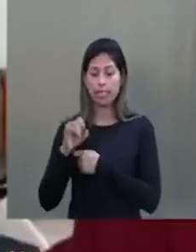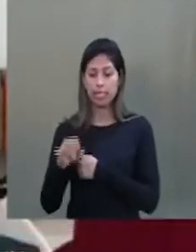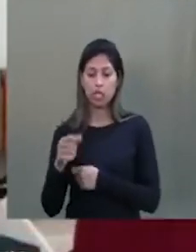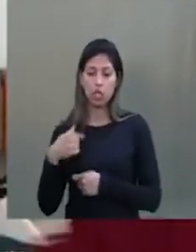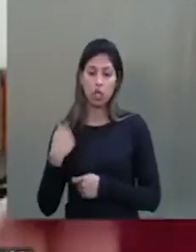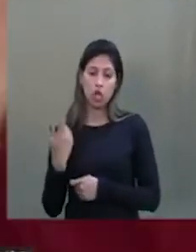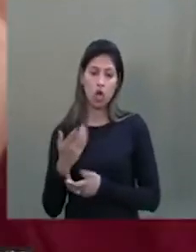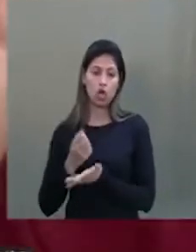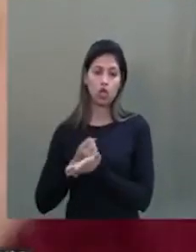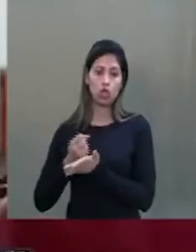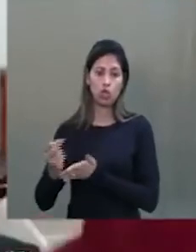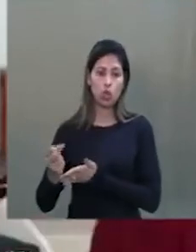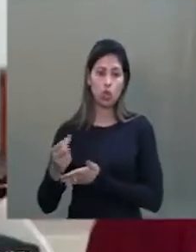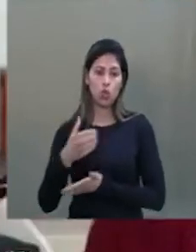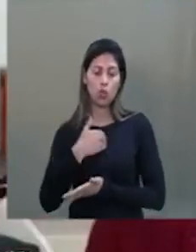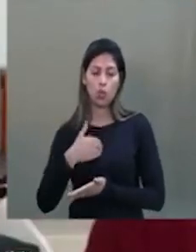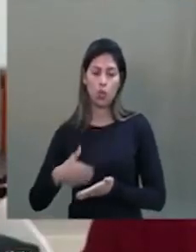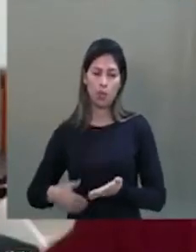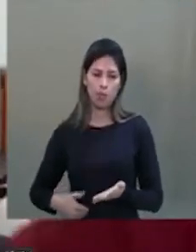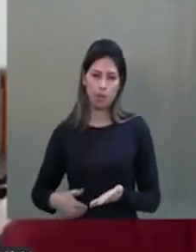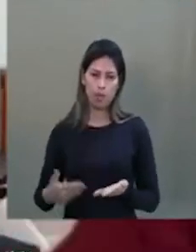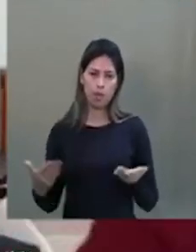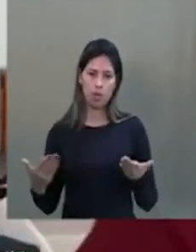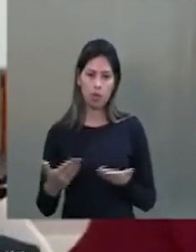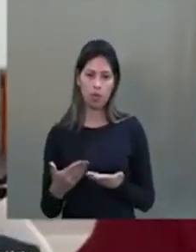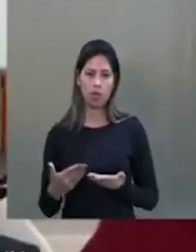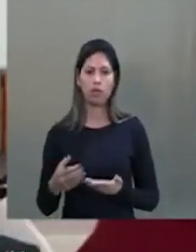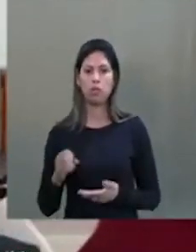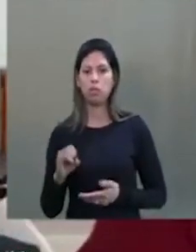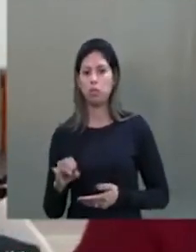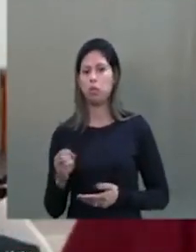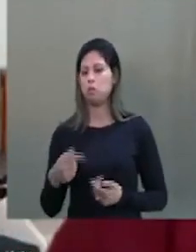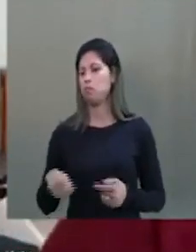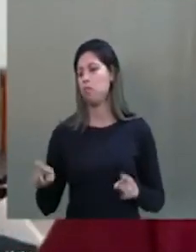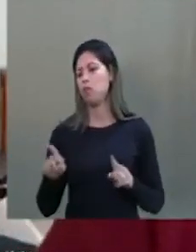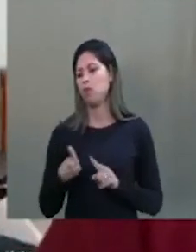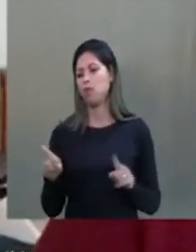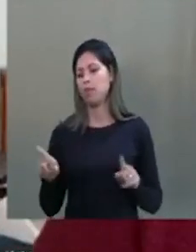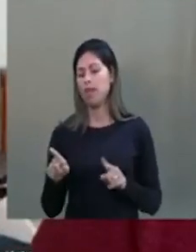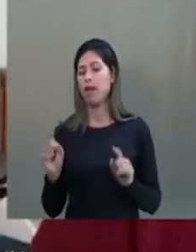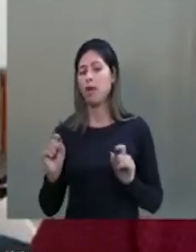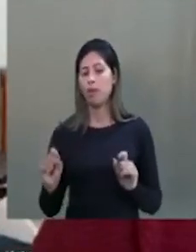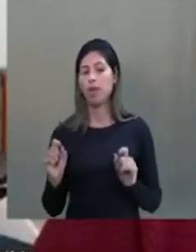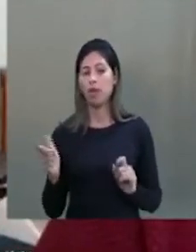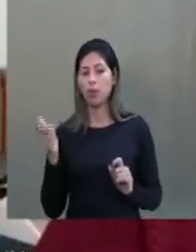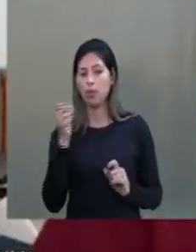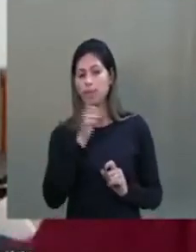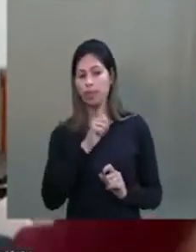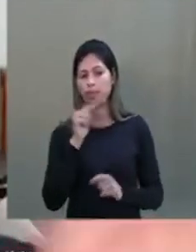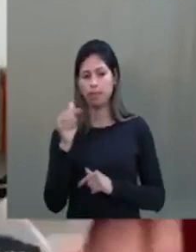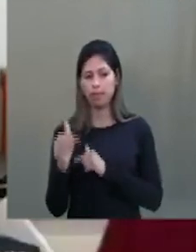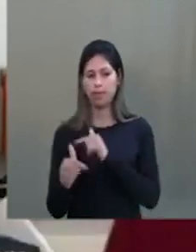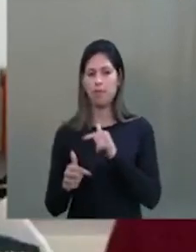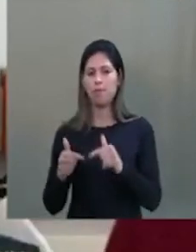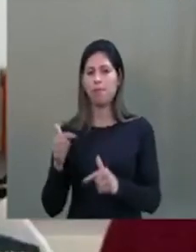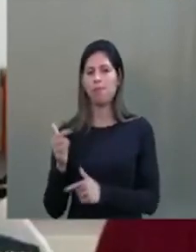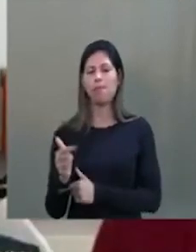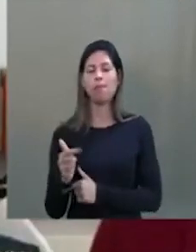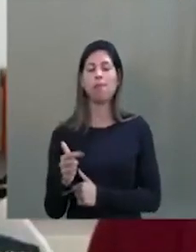política econômica do governo atual, não vai ter situação aqui que dê jeito para empregar mulher ou qualquer que